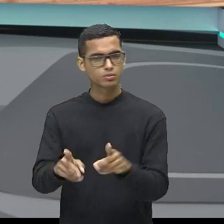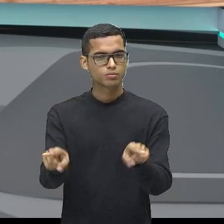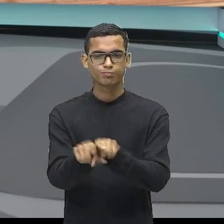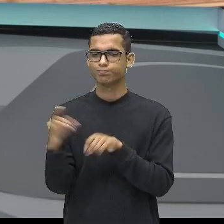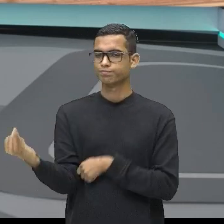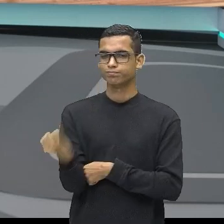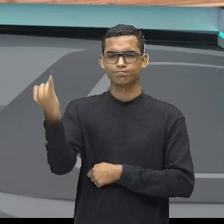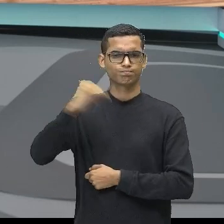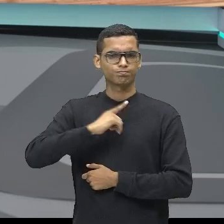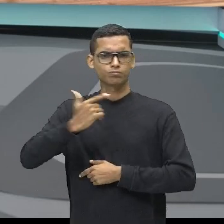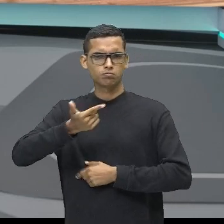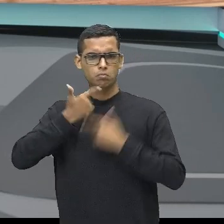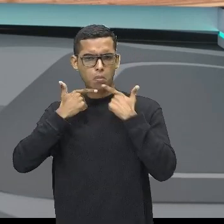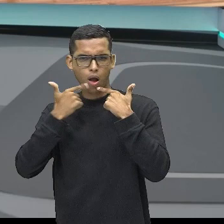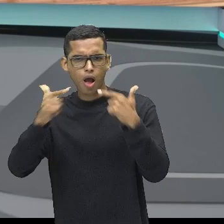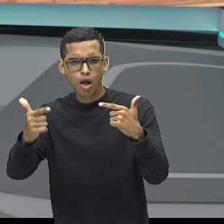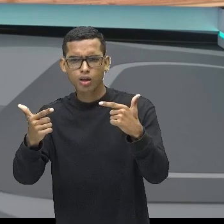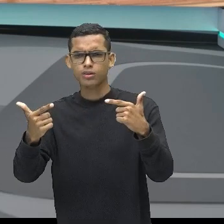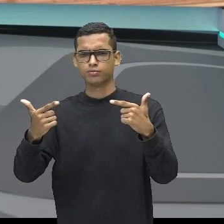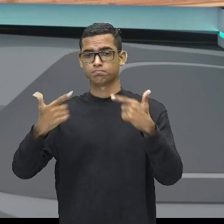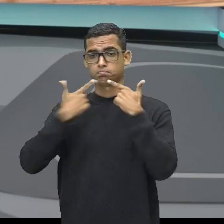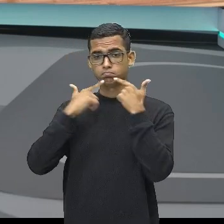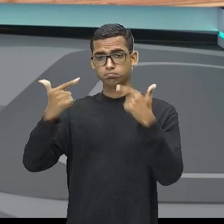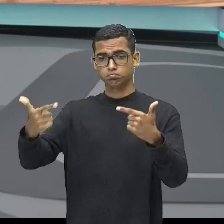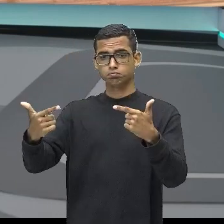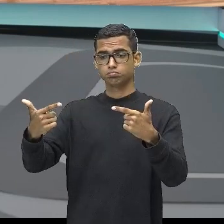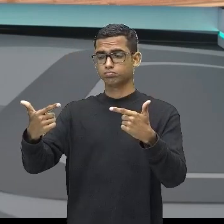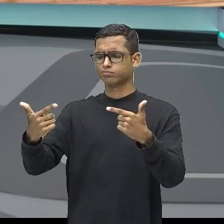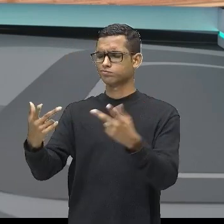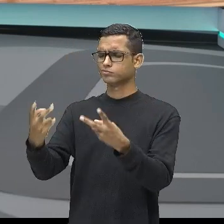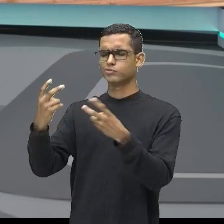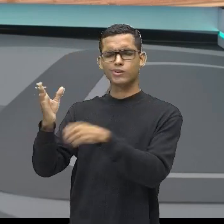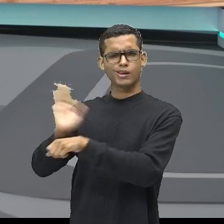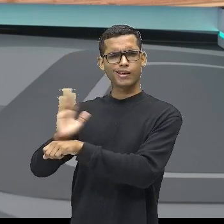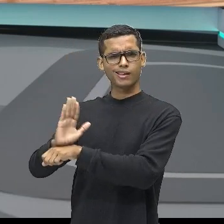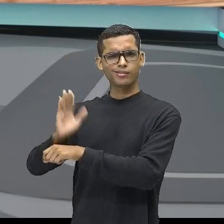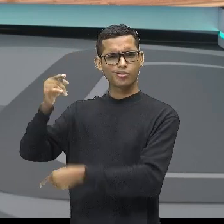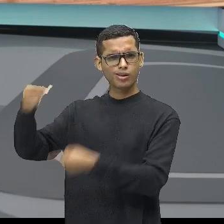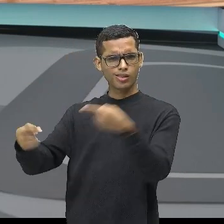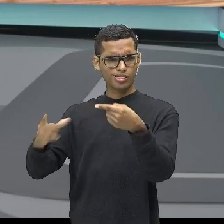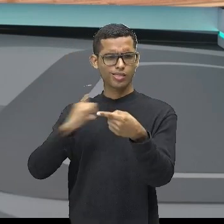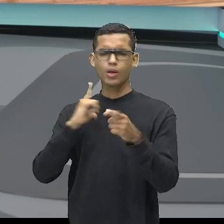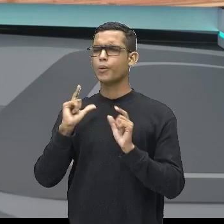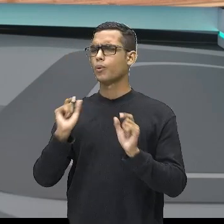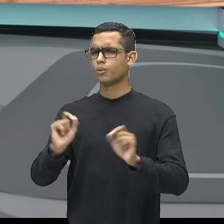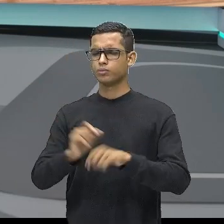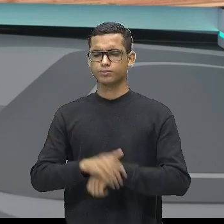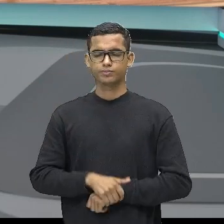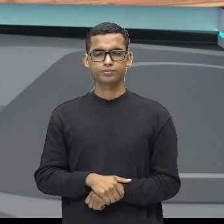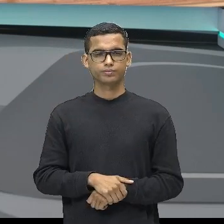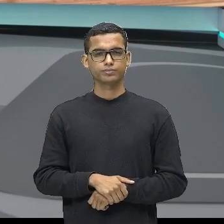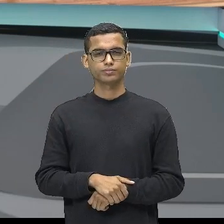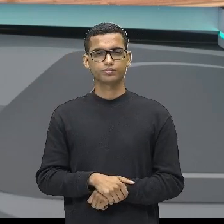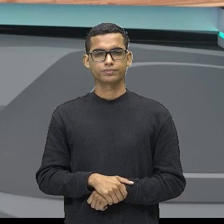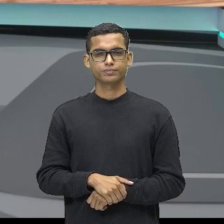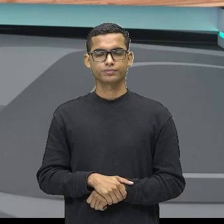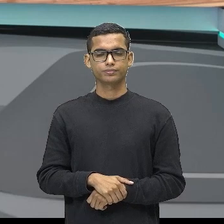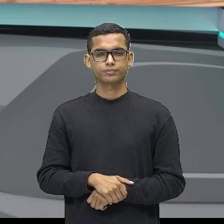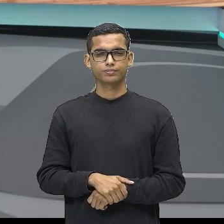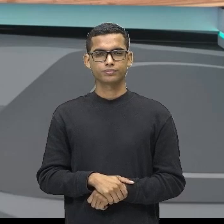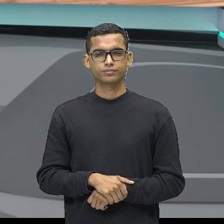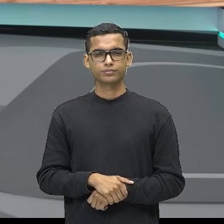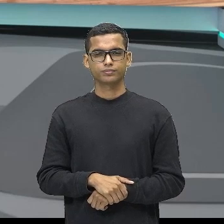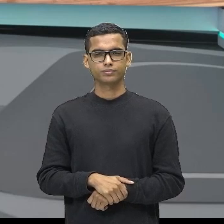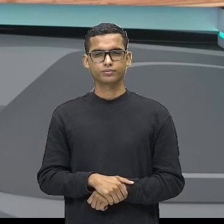debate. Então, observe que no nosso vídeo, no nosso debate, que nós analisamos lá no início da nossa aula, certo? Esse aqui,